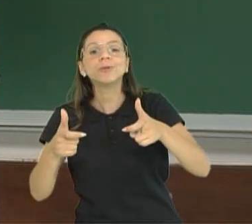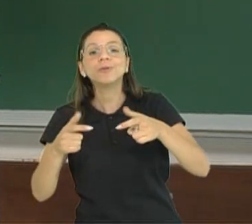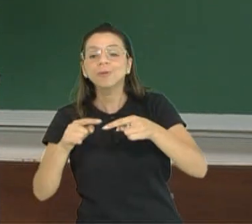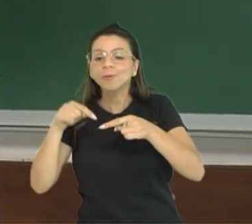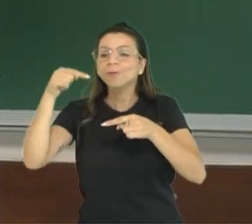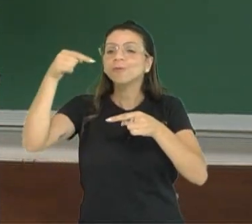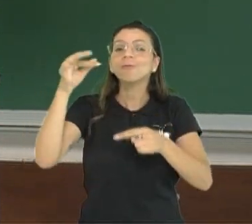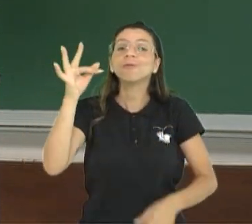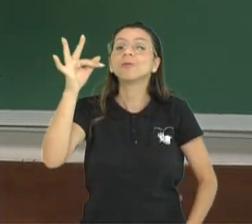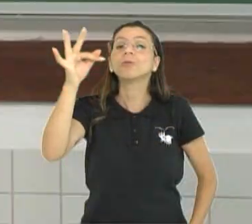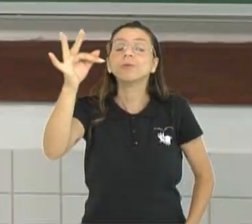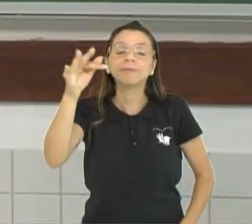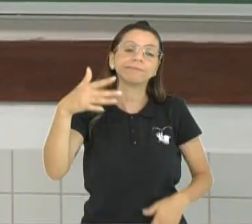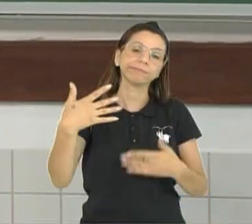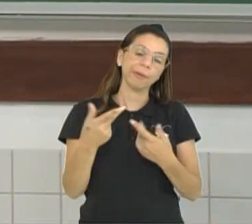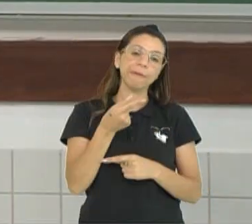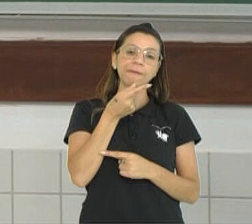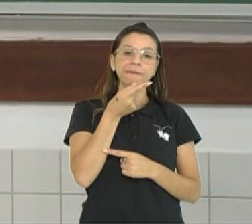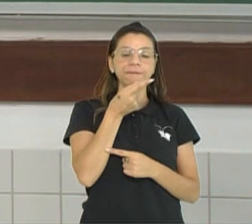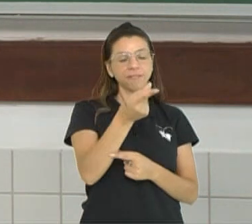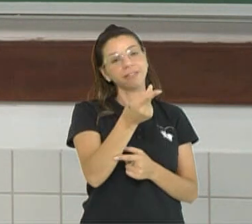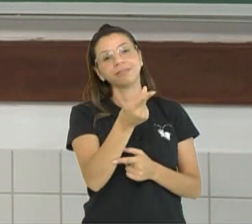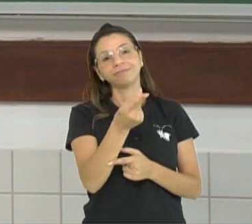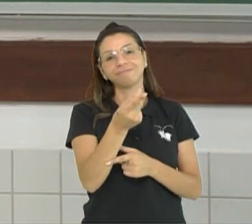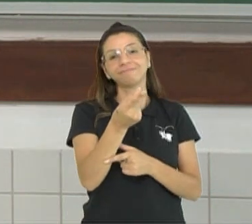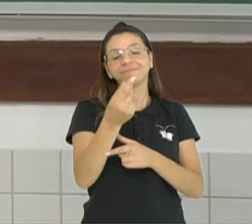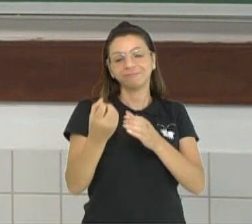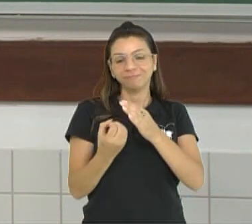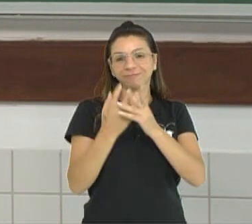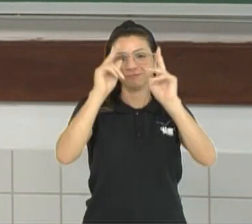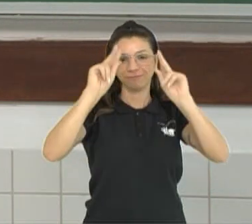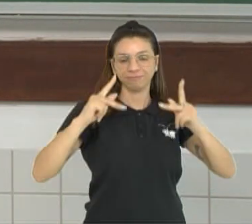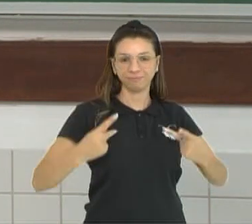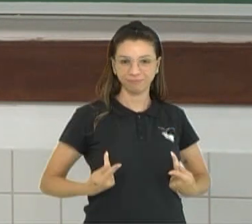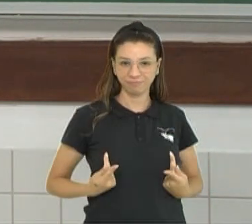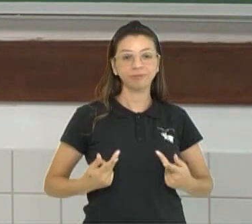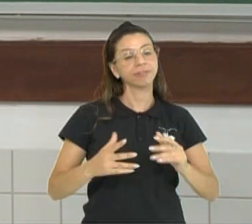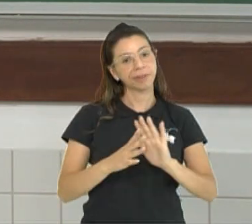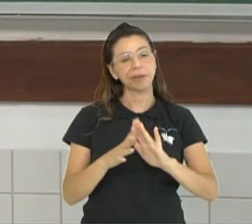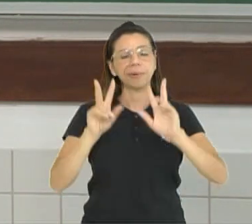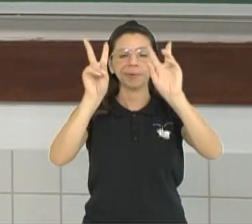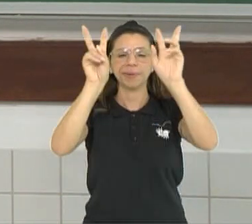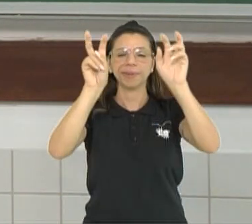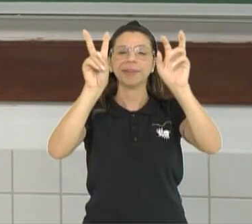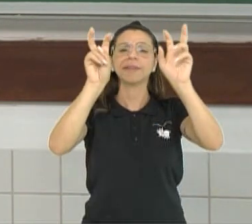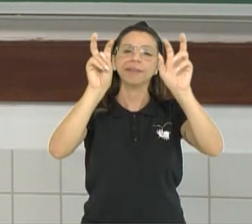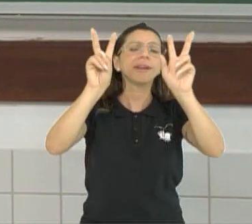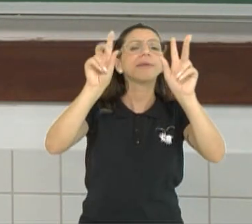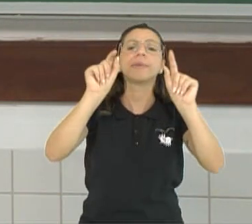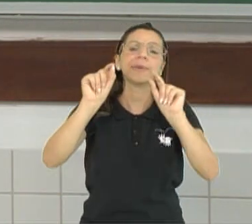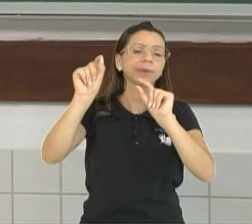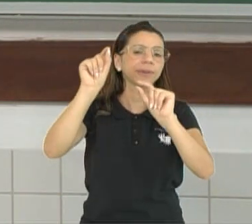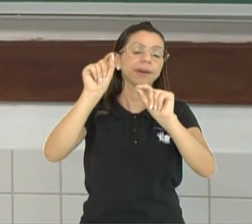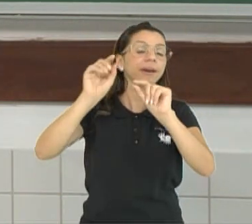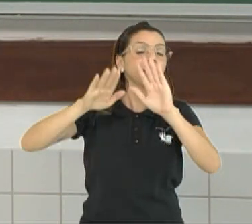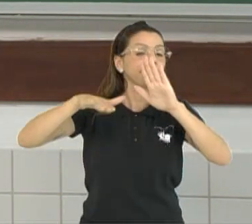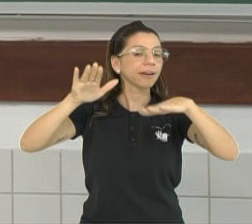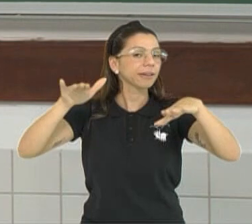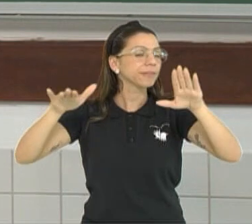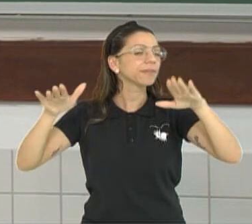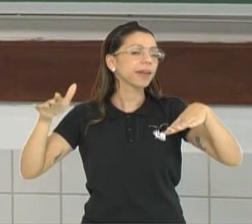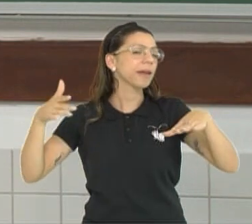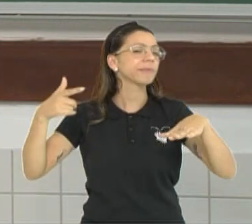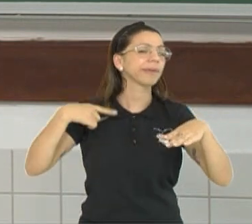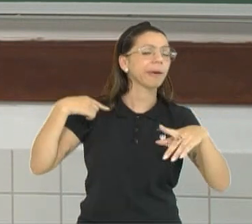onde vamos. Falar sobre o surgimento do homem é um dos assuntos, talvez, que às vezes até gera um pouco